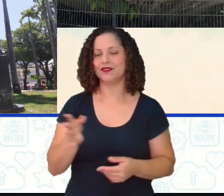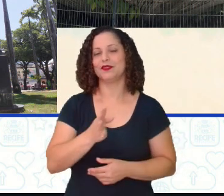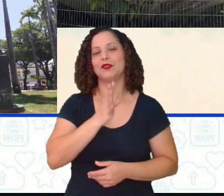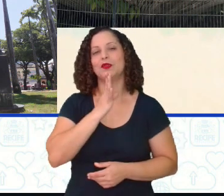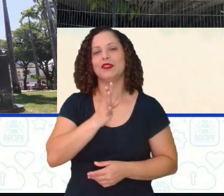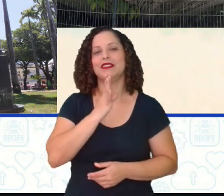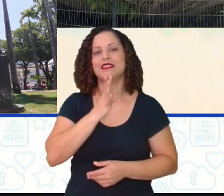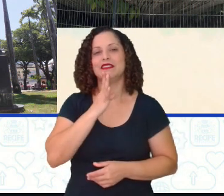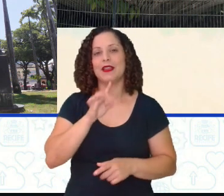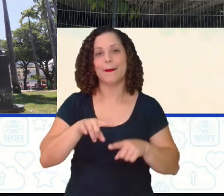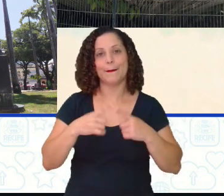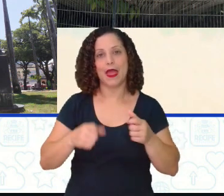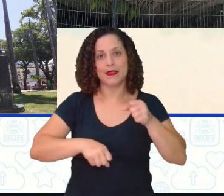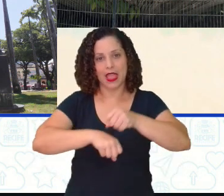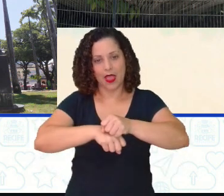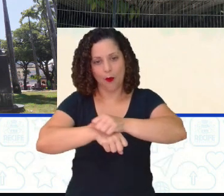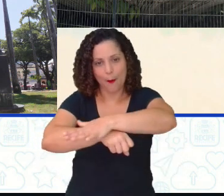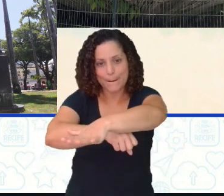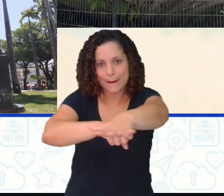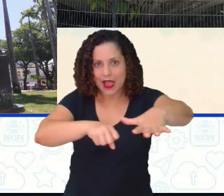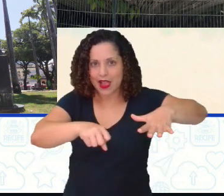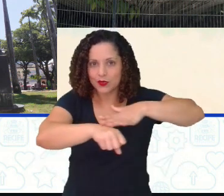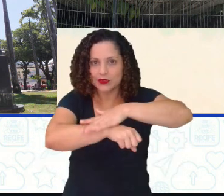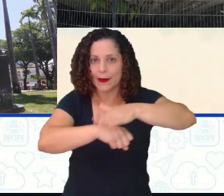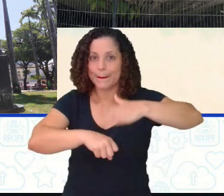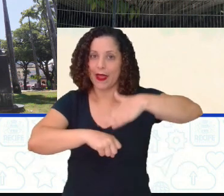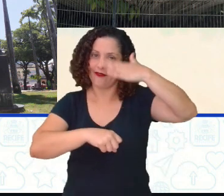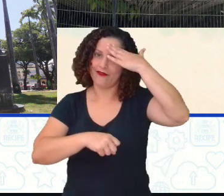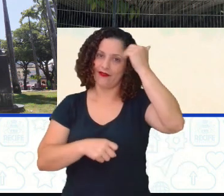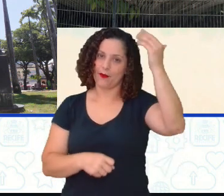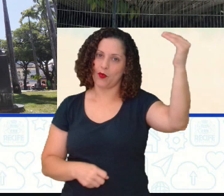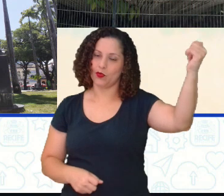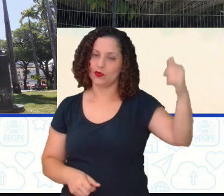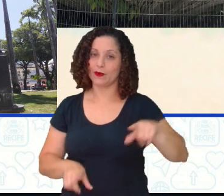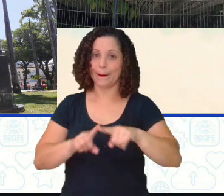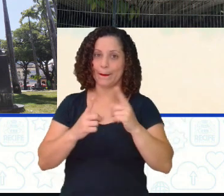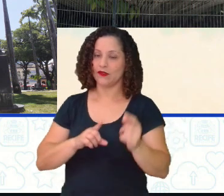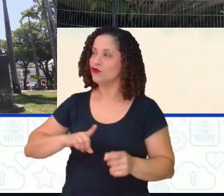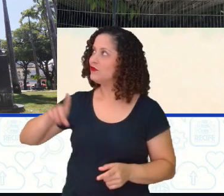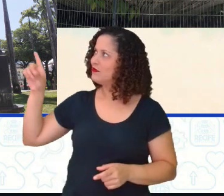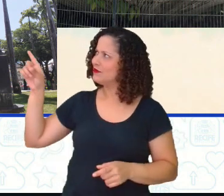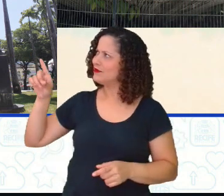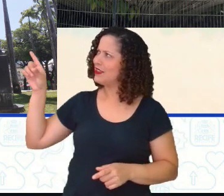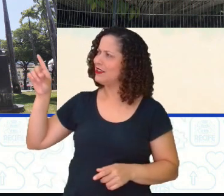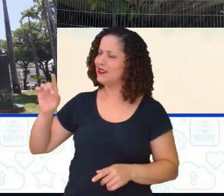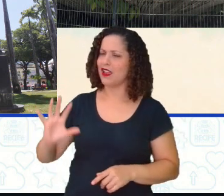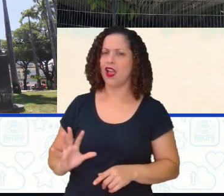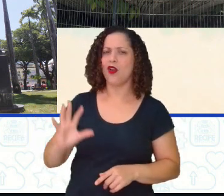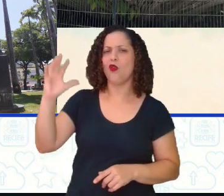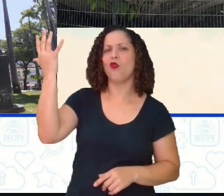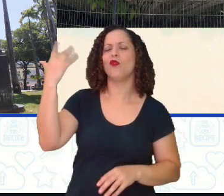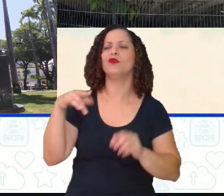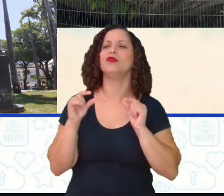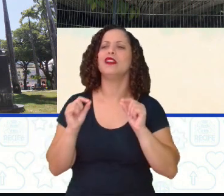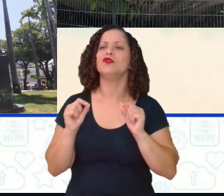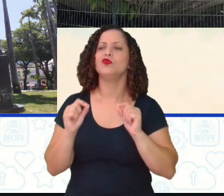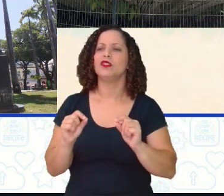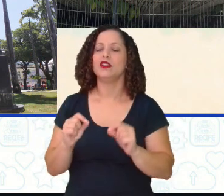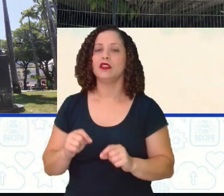é muito mais falado, e às vezes a gente esquece. Mas é lá na Praça do Arsenal da Marinha que acontecem muitos